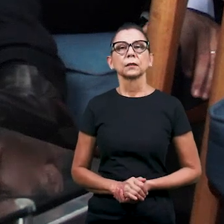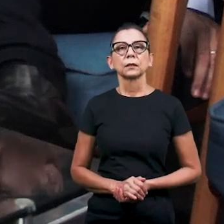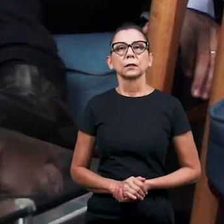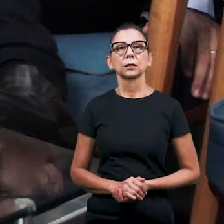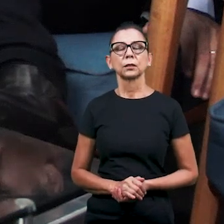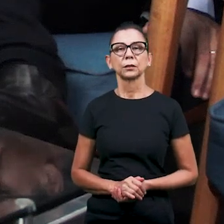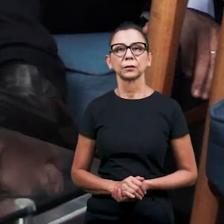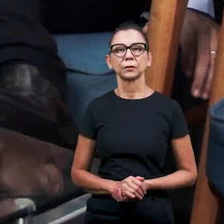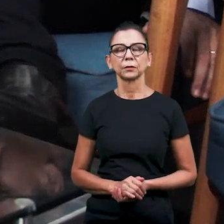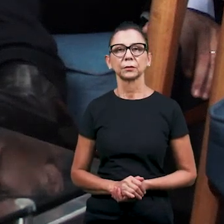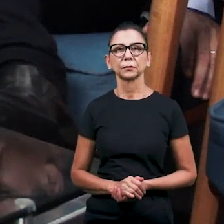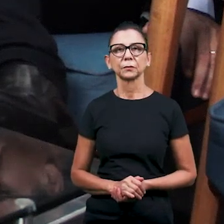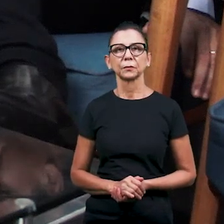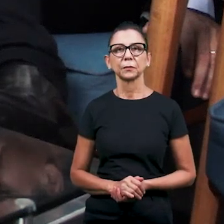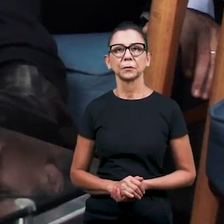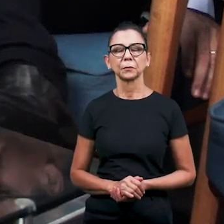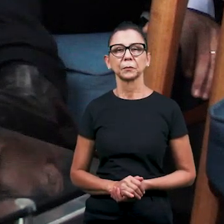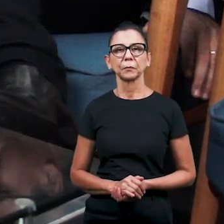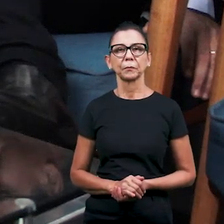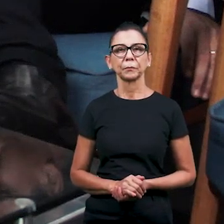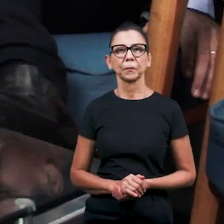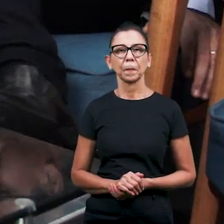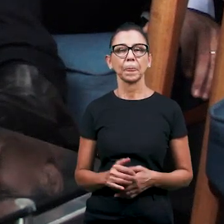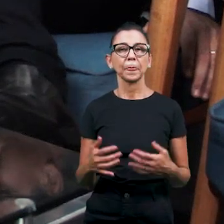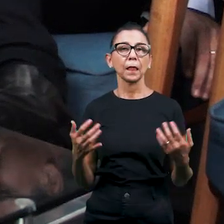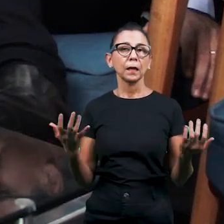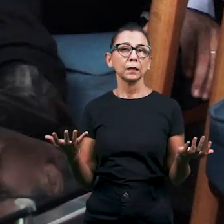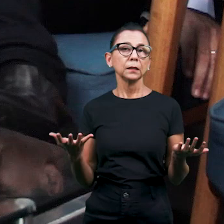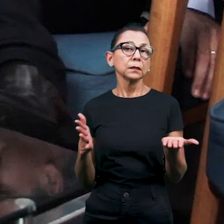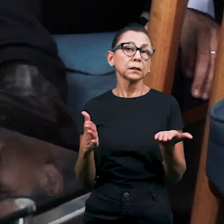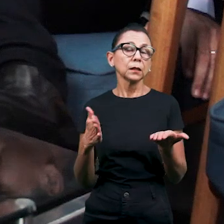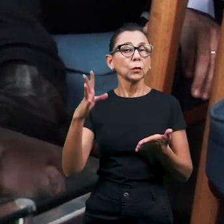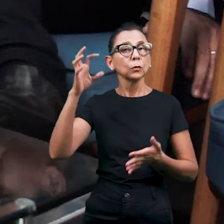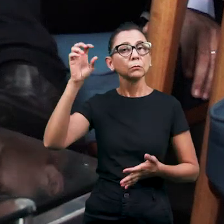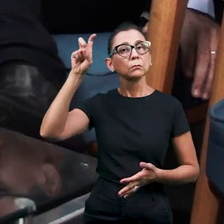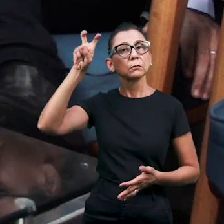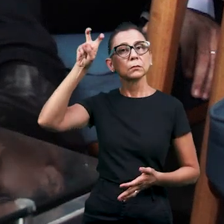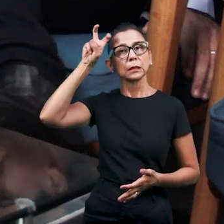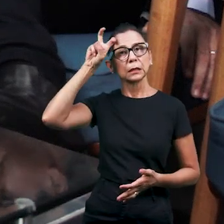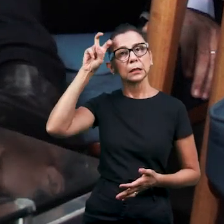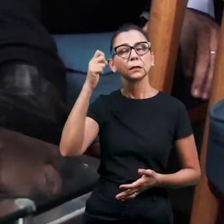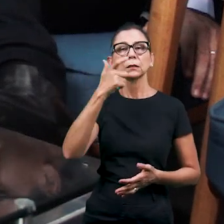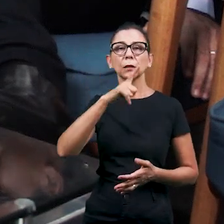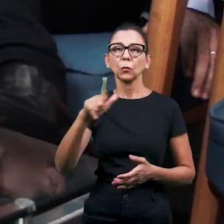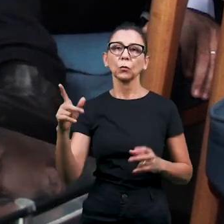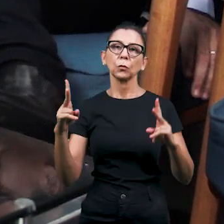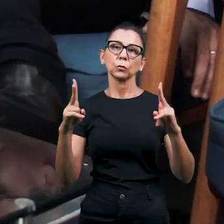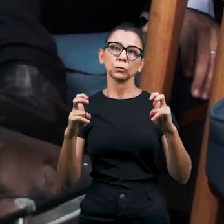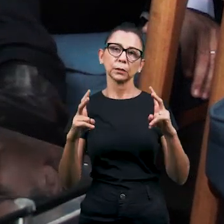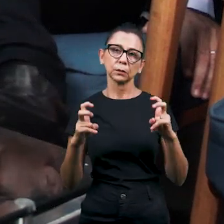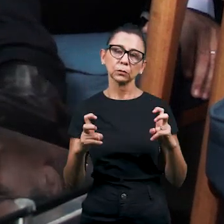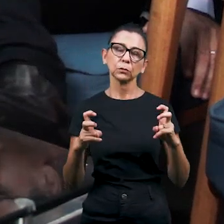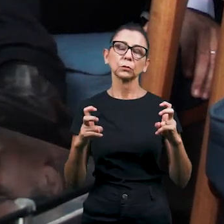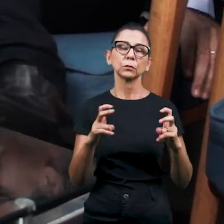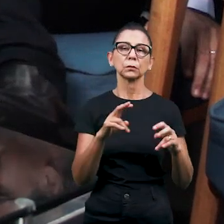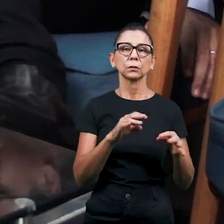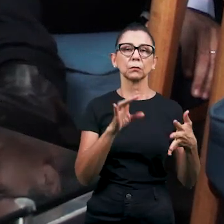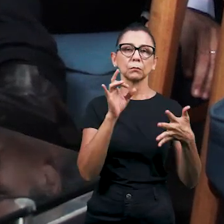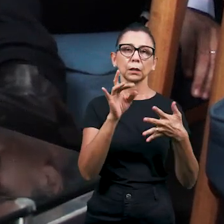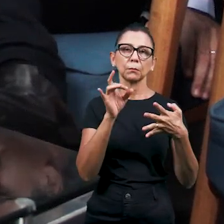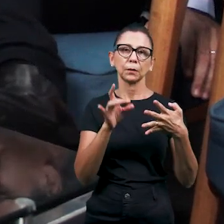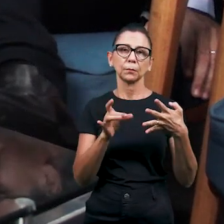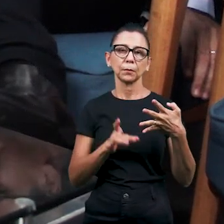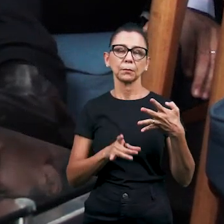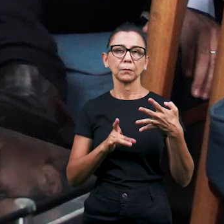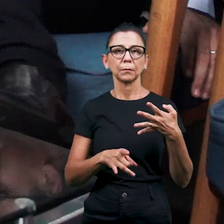ter, e às vezes na semana vai ter um tema. Aí vai ter muito vídeo de jovens. Por exemplo, na semana que